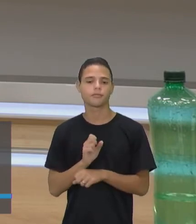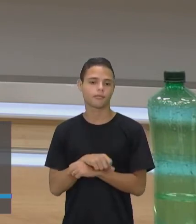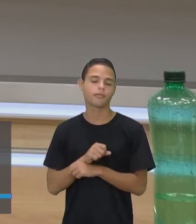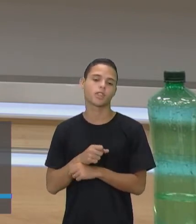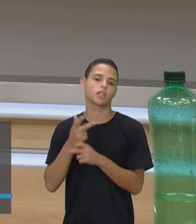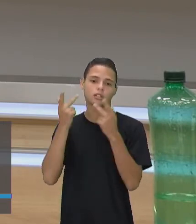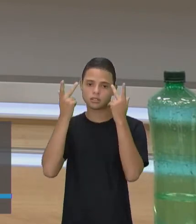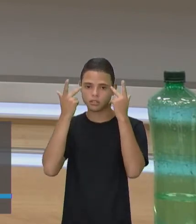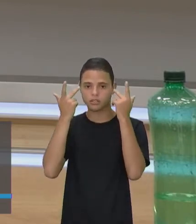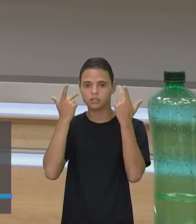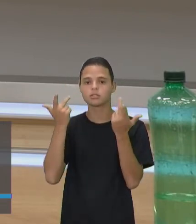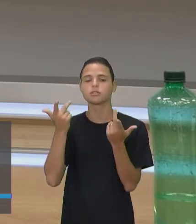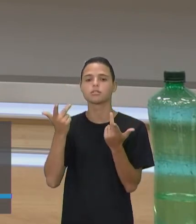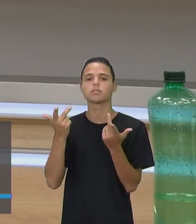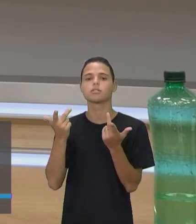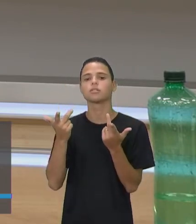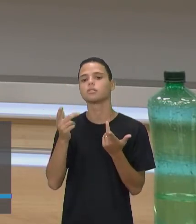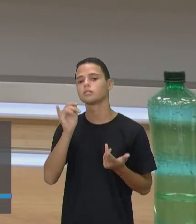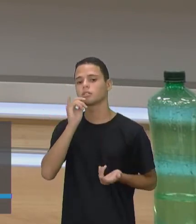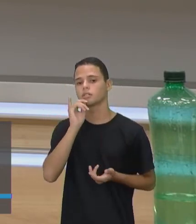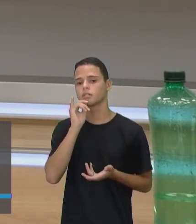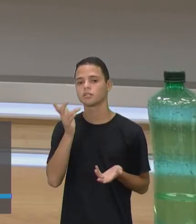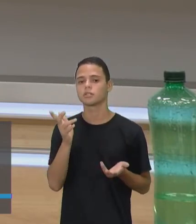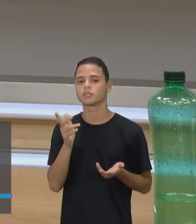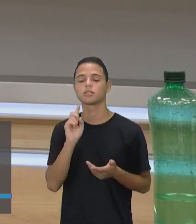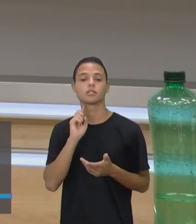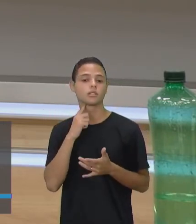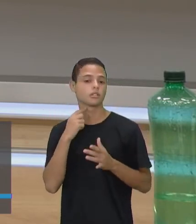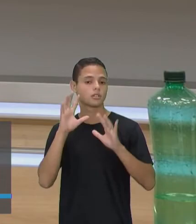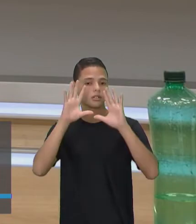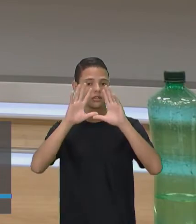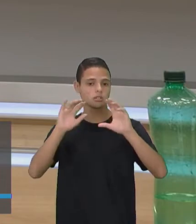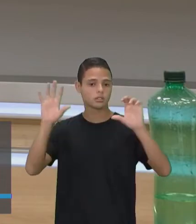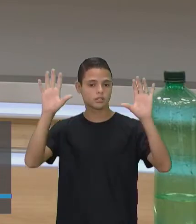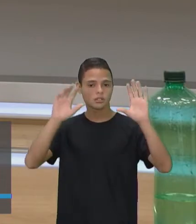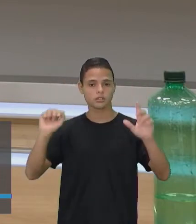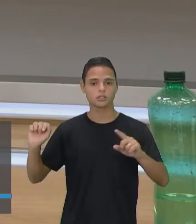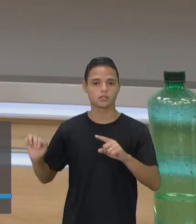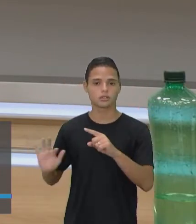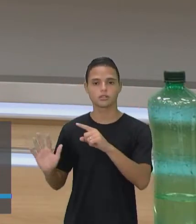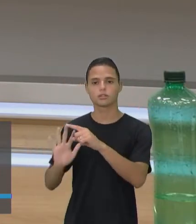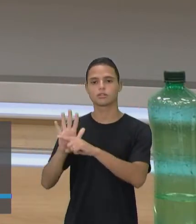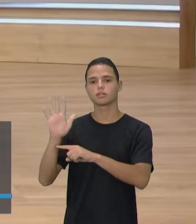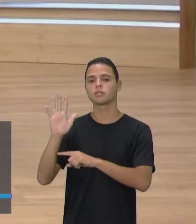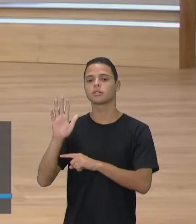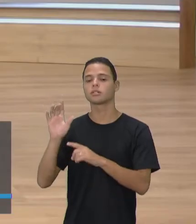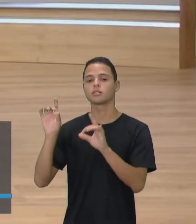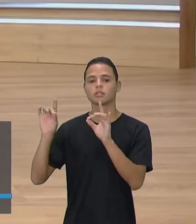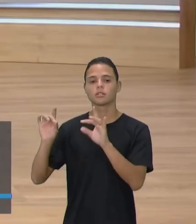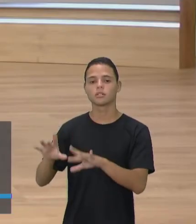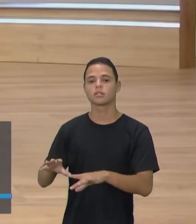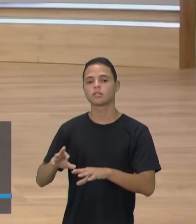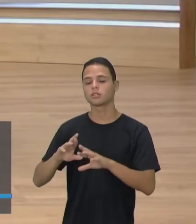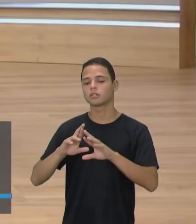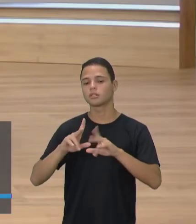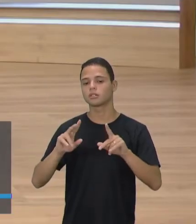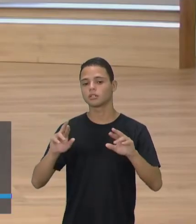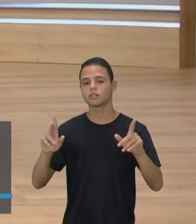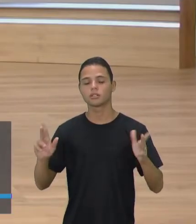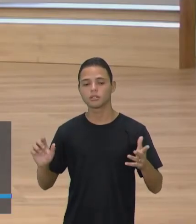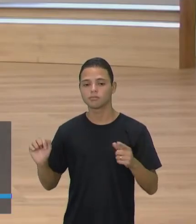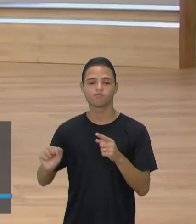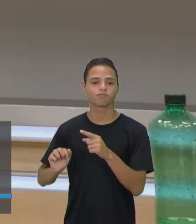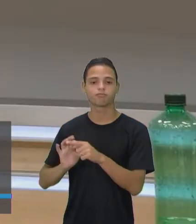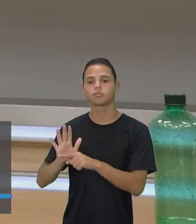gente acelera esse ciclo, seja, por exemplo, na poluição, emissão de carbono, emissão de lixo, emissão de diferentes gases, a